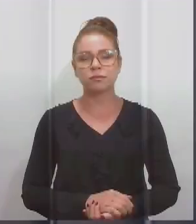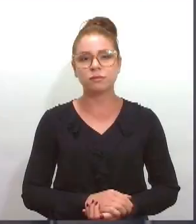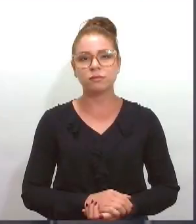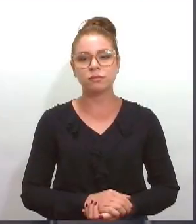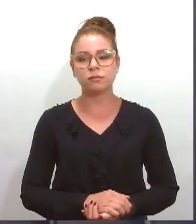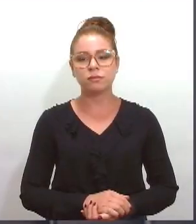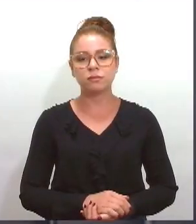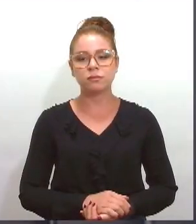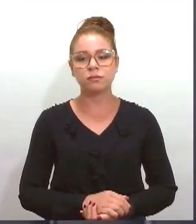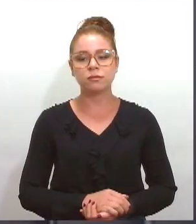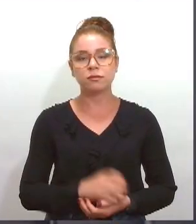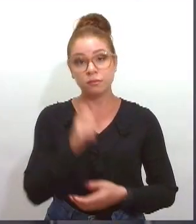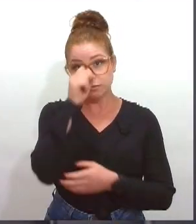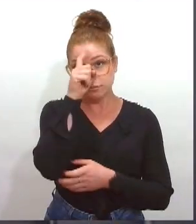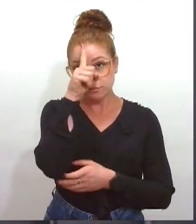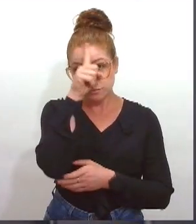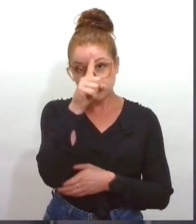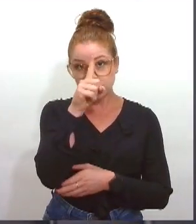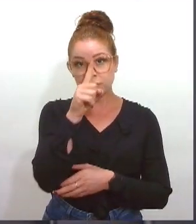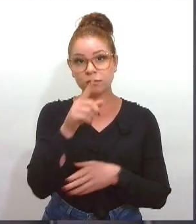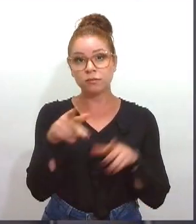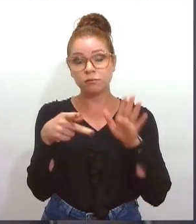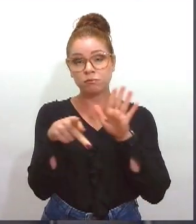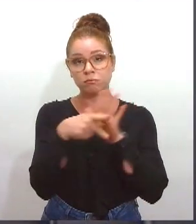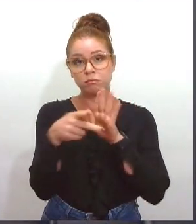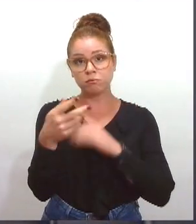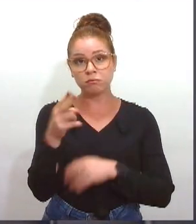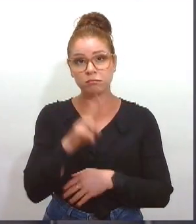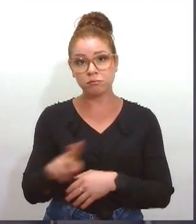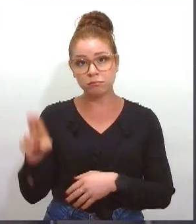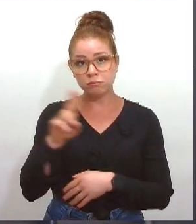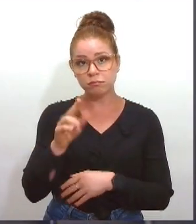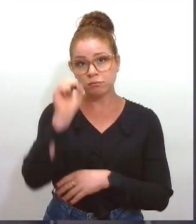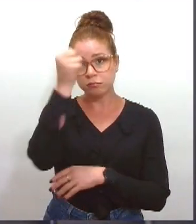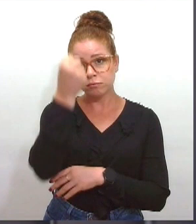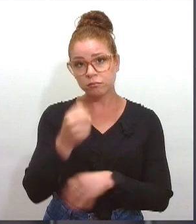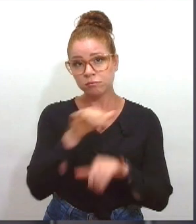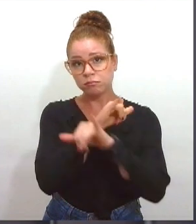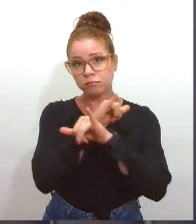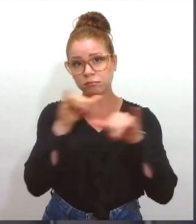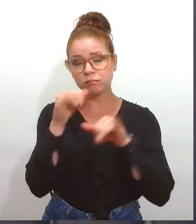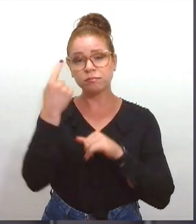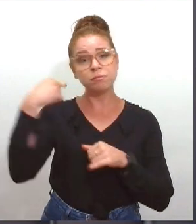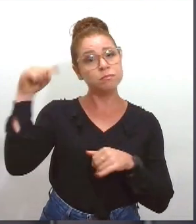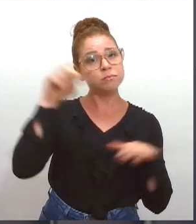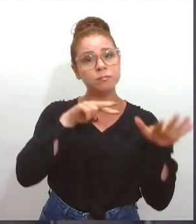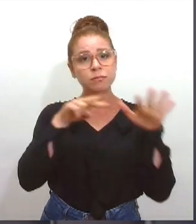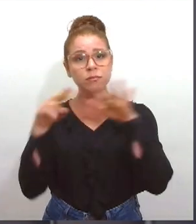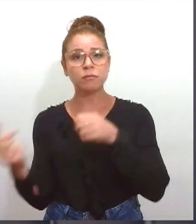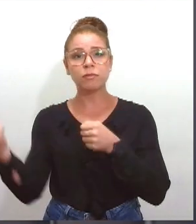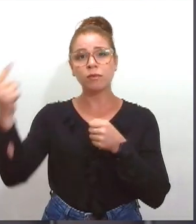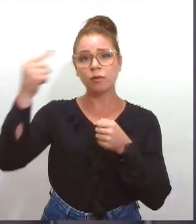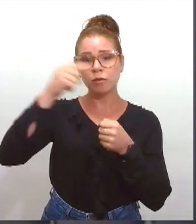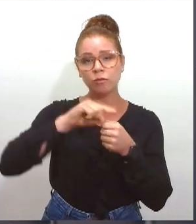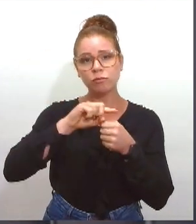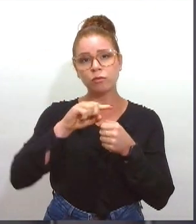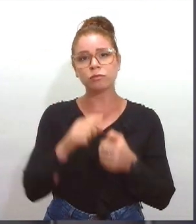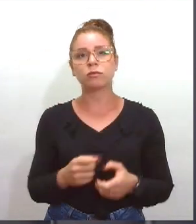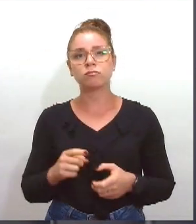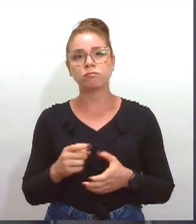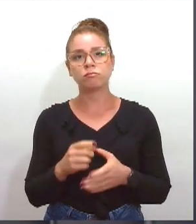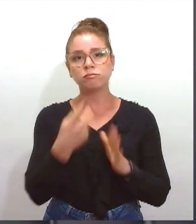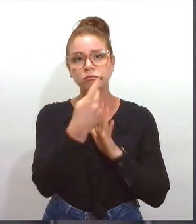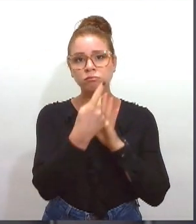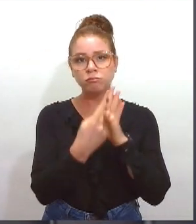O Hospital Universitário de Sergipe anunciou na última semana retomada da realização de transplantes de